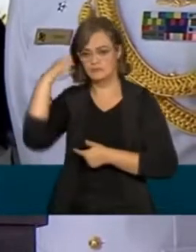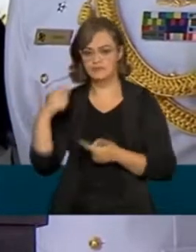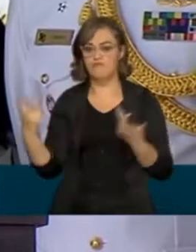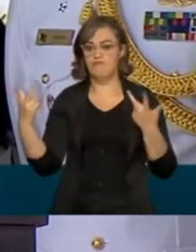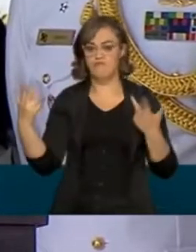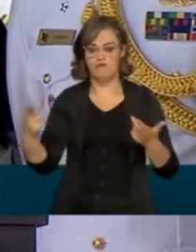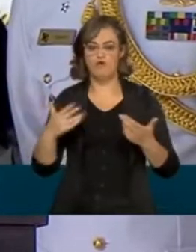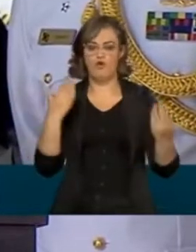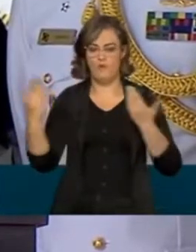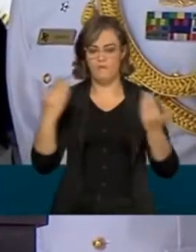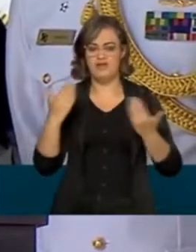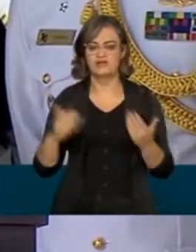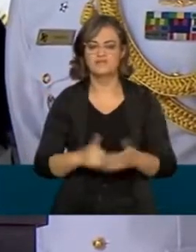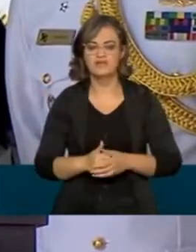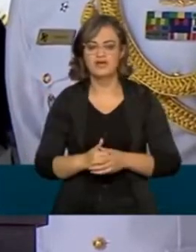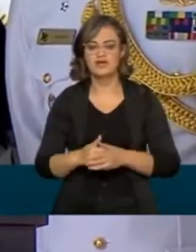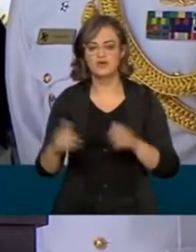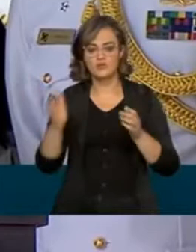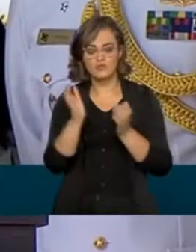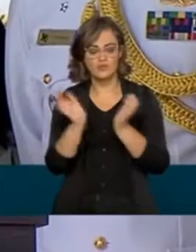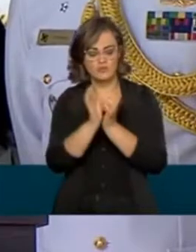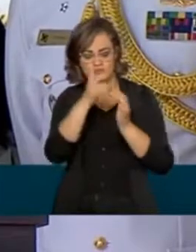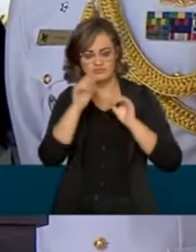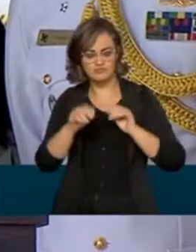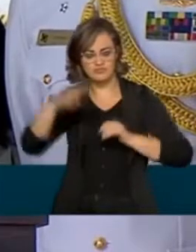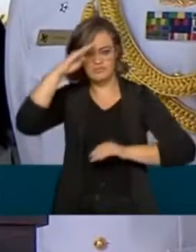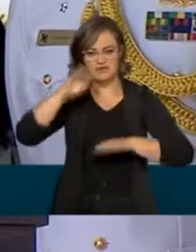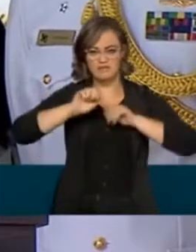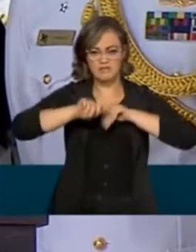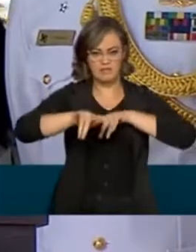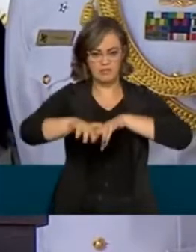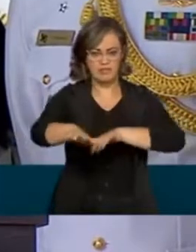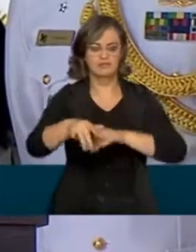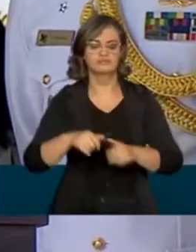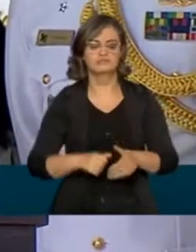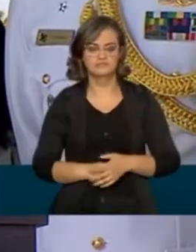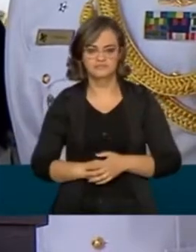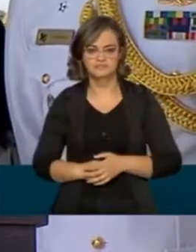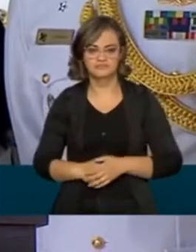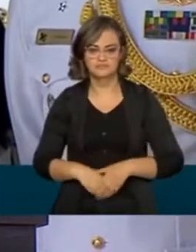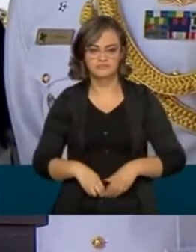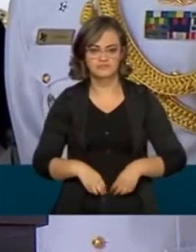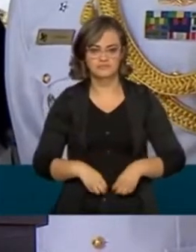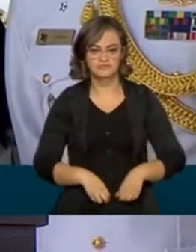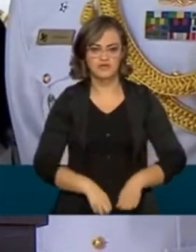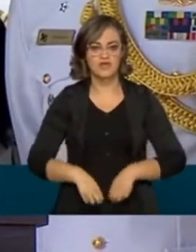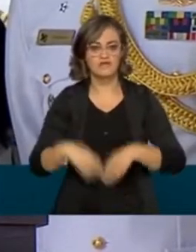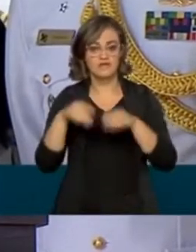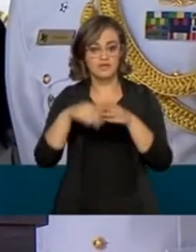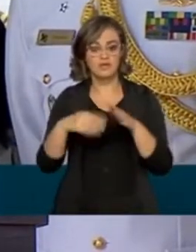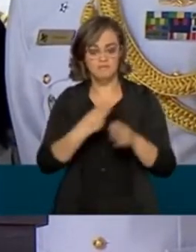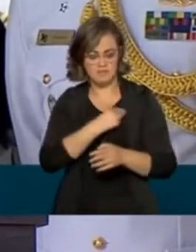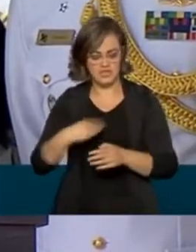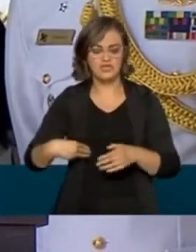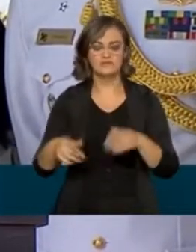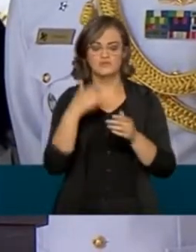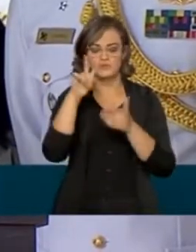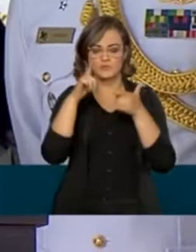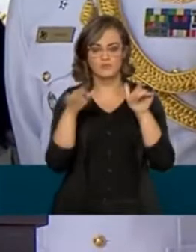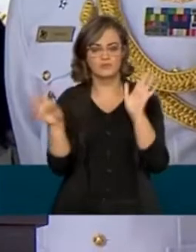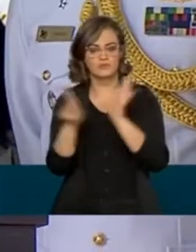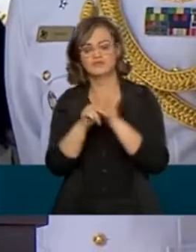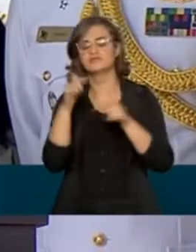de militares em campo, é maior que a Força Expedicionária Brasileira. Aos ex-ministros e ex-comandantes da